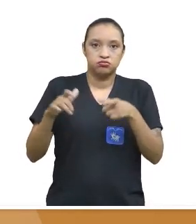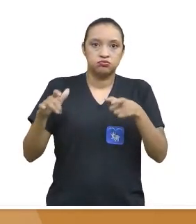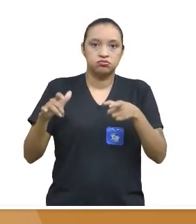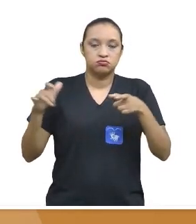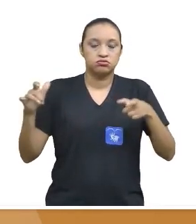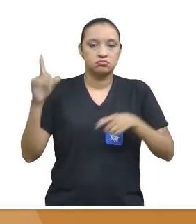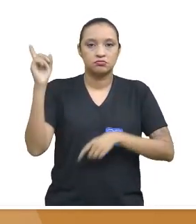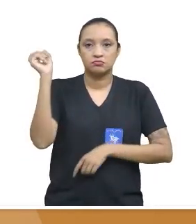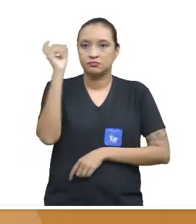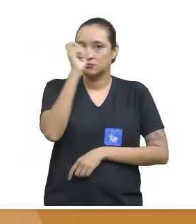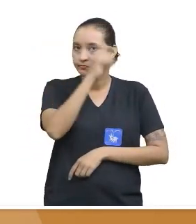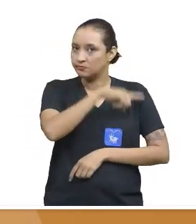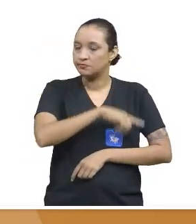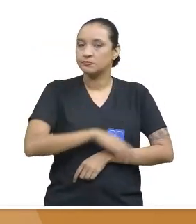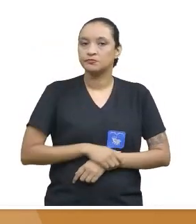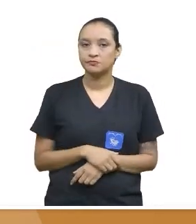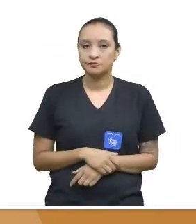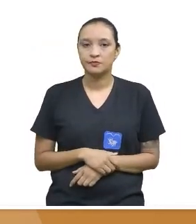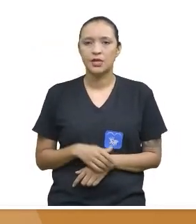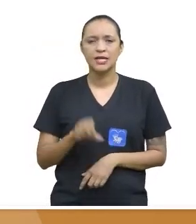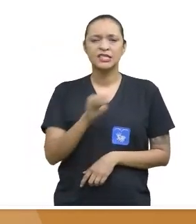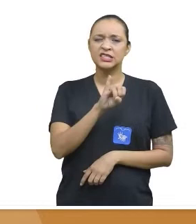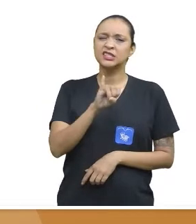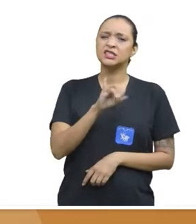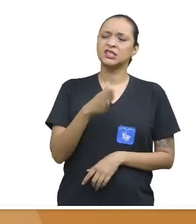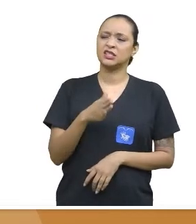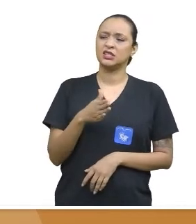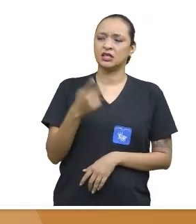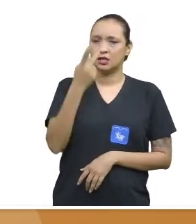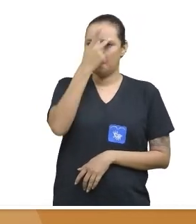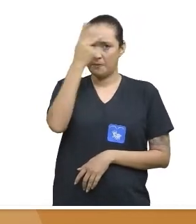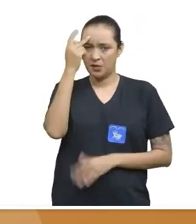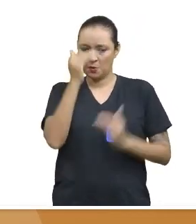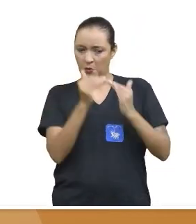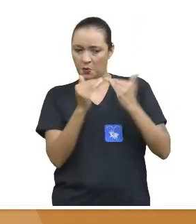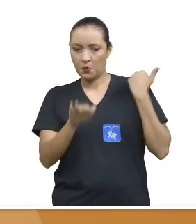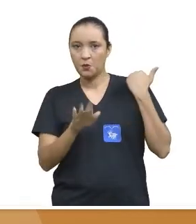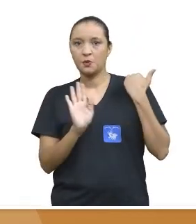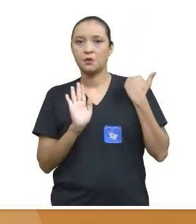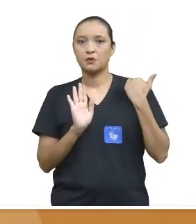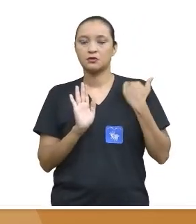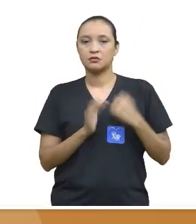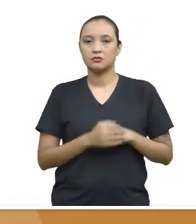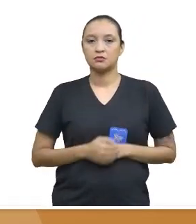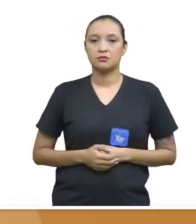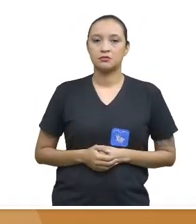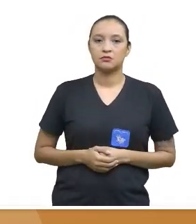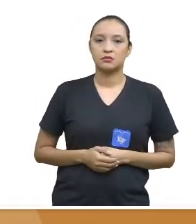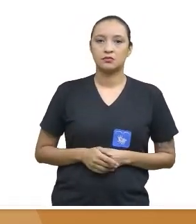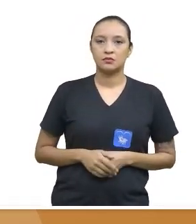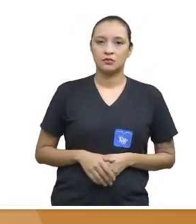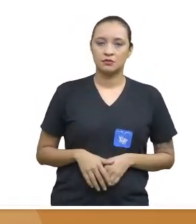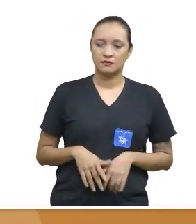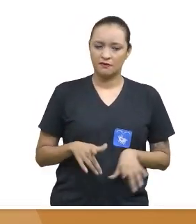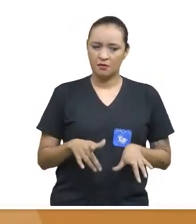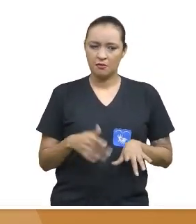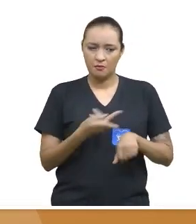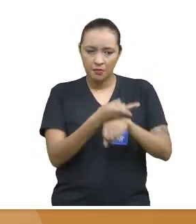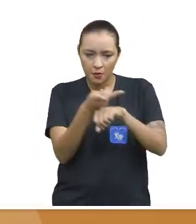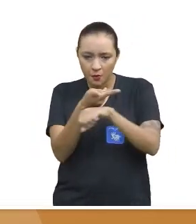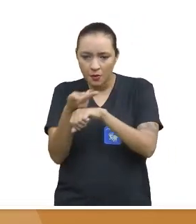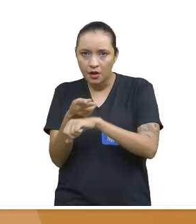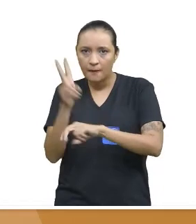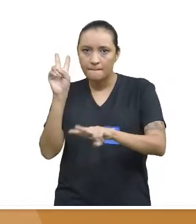patamar. Então, se todo mundo contrário ao governo vai ser perseguido,